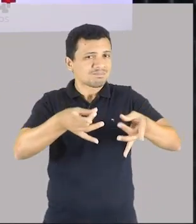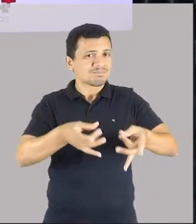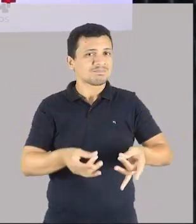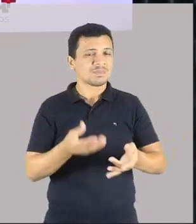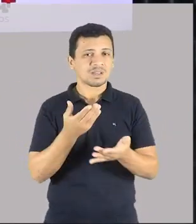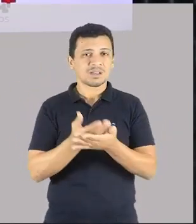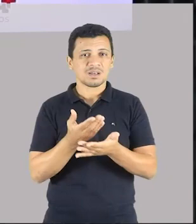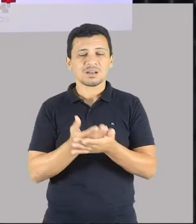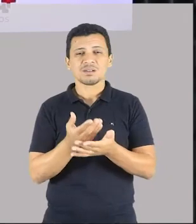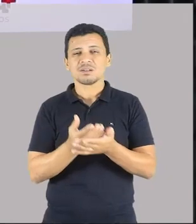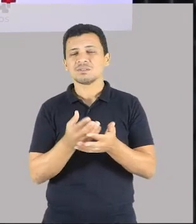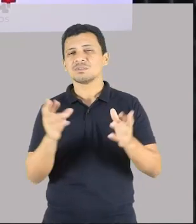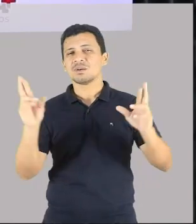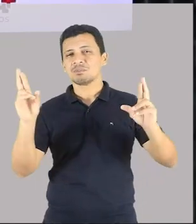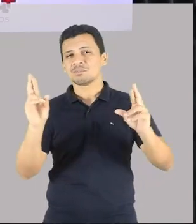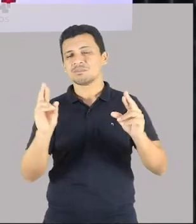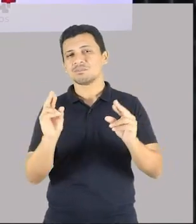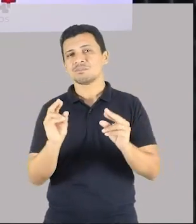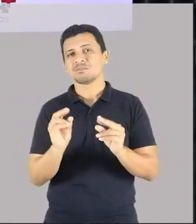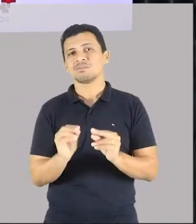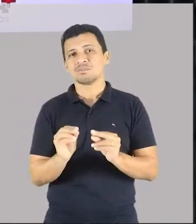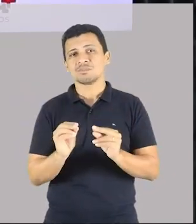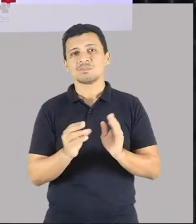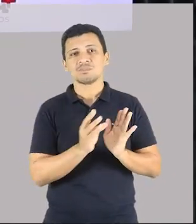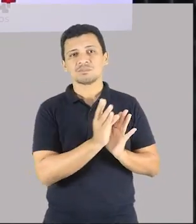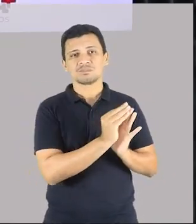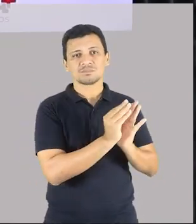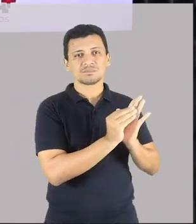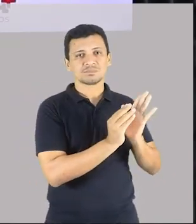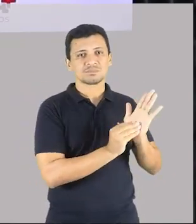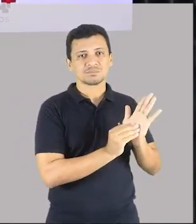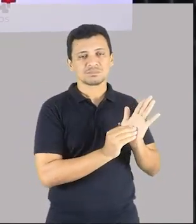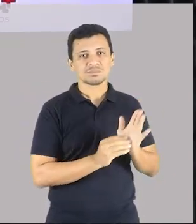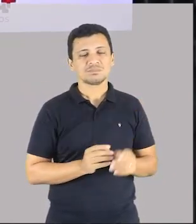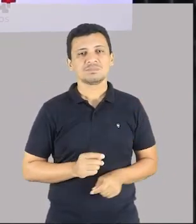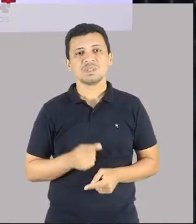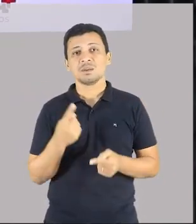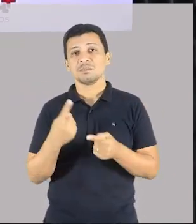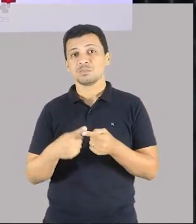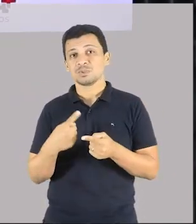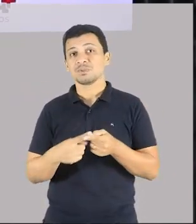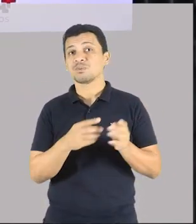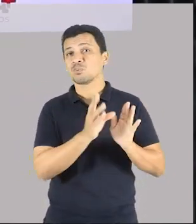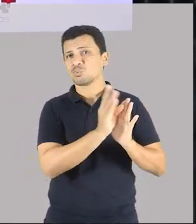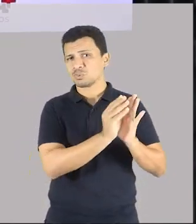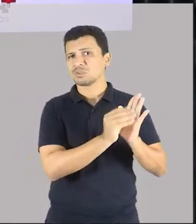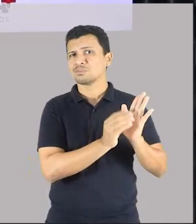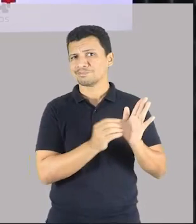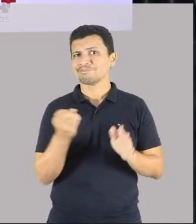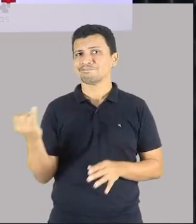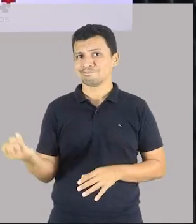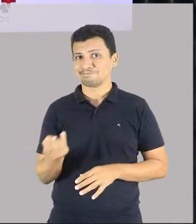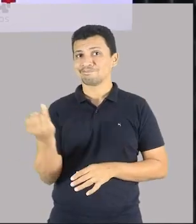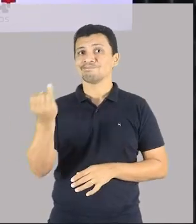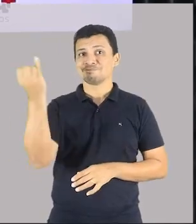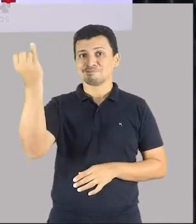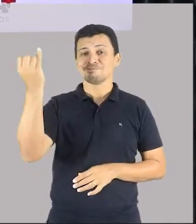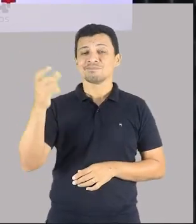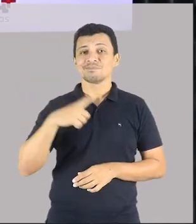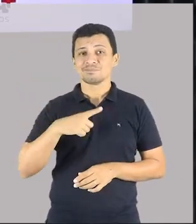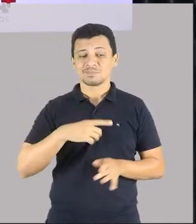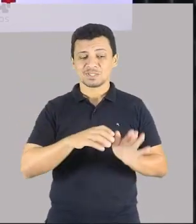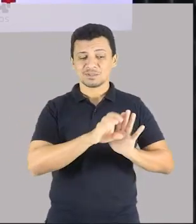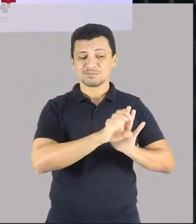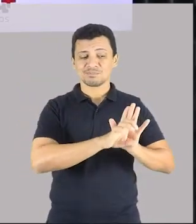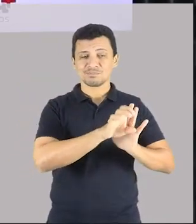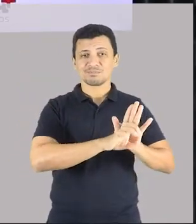aula mais resumida em relação a conteúdo, mas porque é um conteúdo extremamente importante, que está previsto dessa forma no